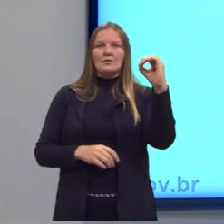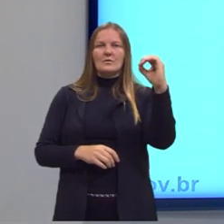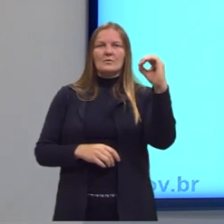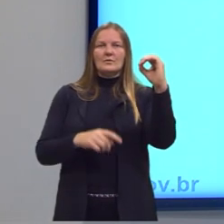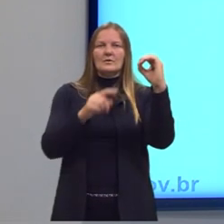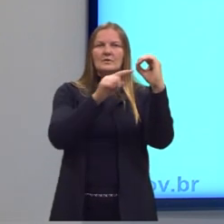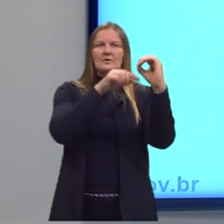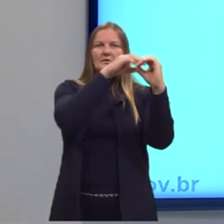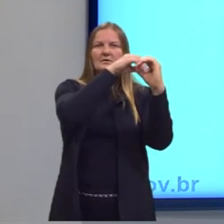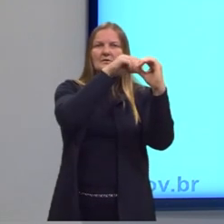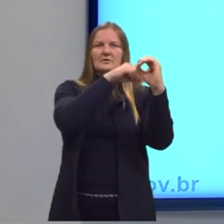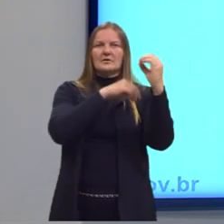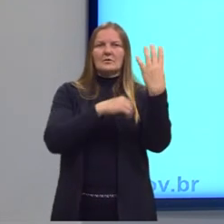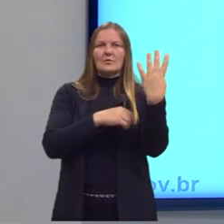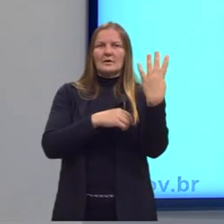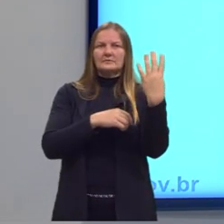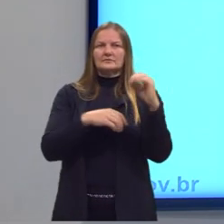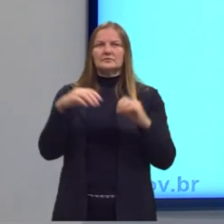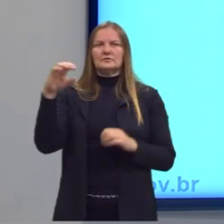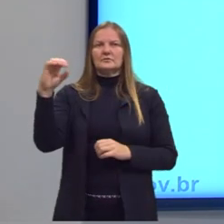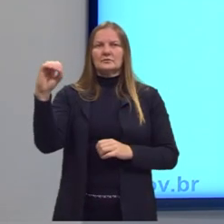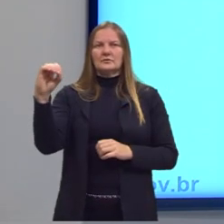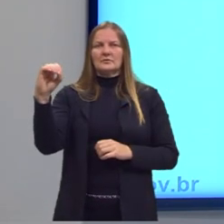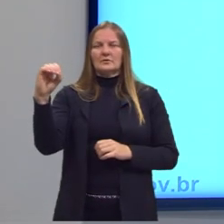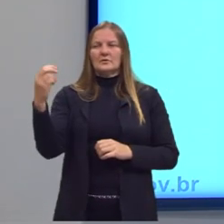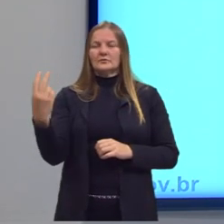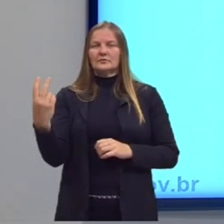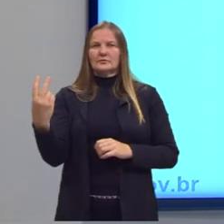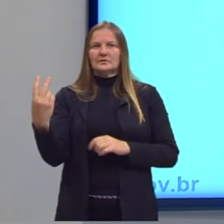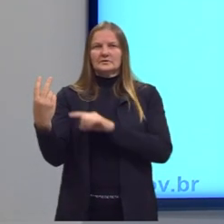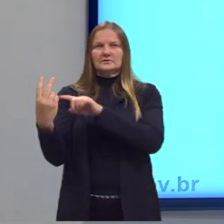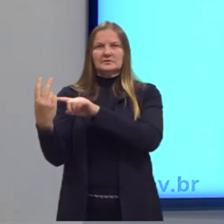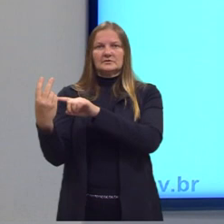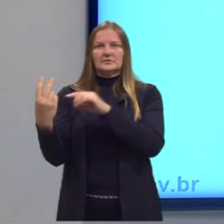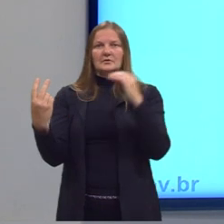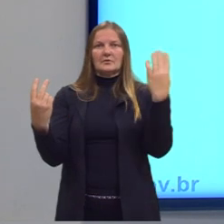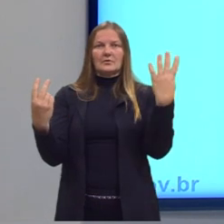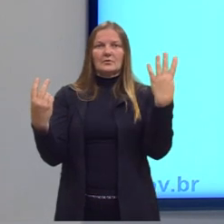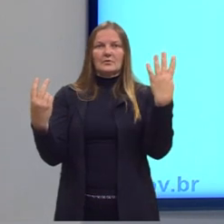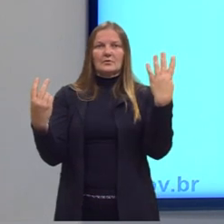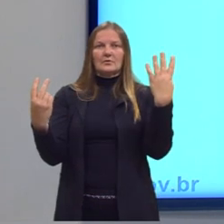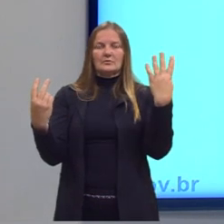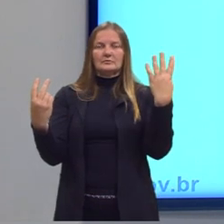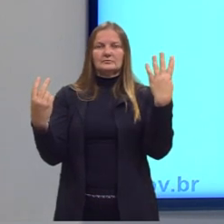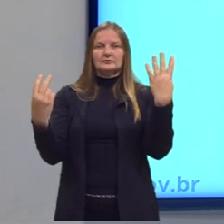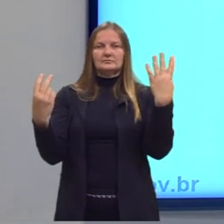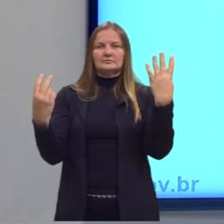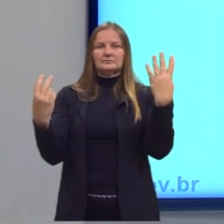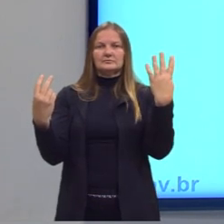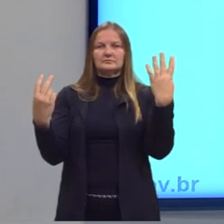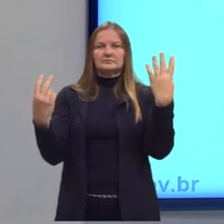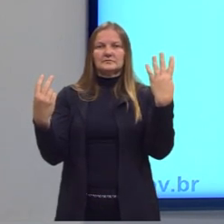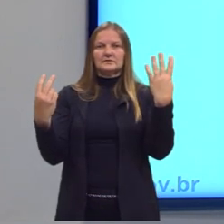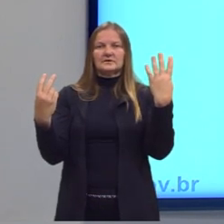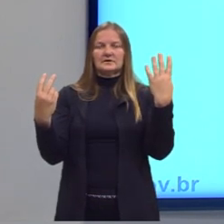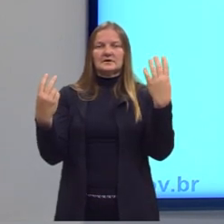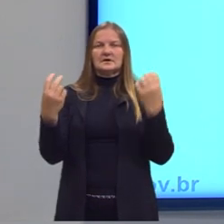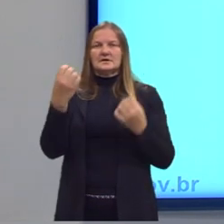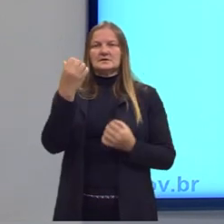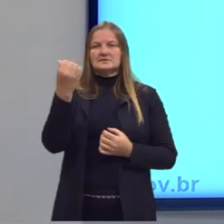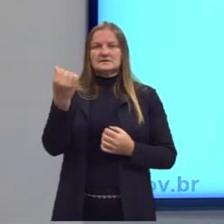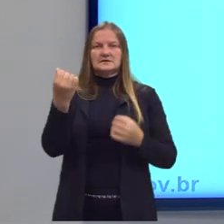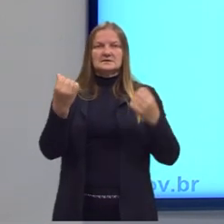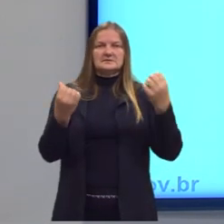nessa substância quatro nessa substância dois que se dois multiplica por todos né então eu tenho seis